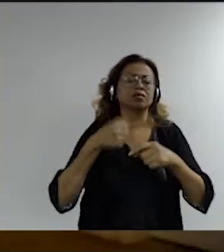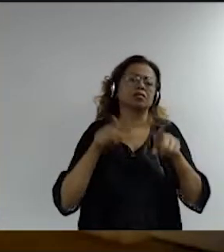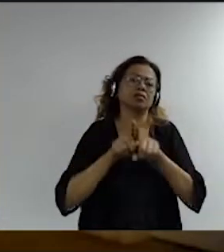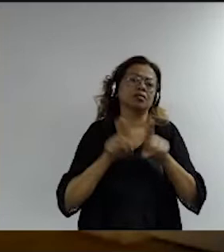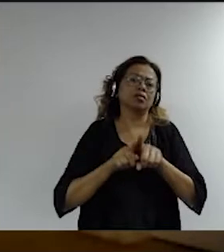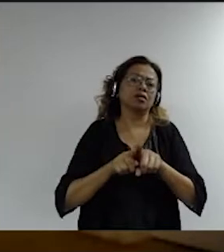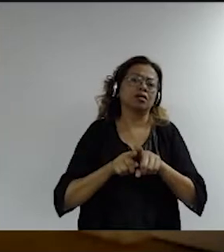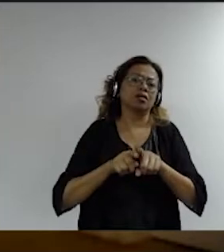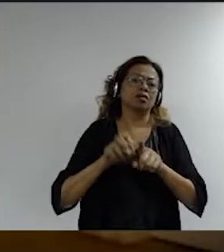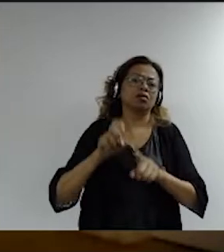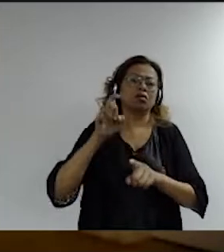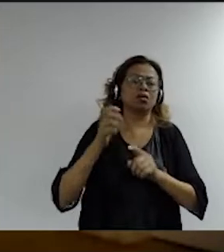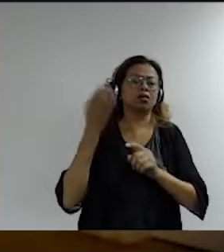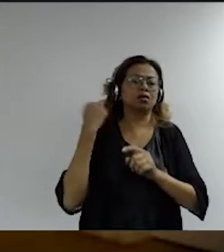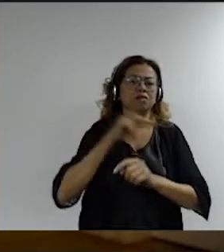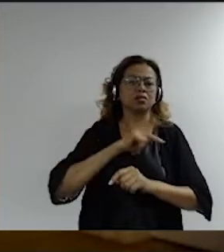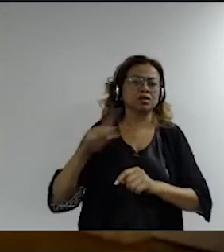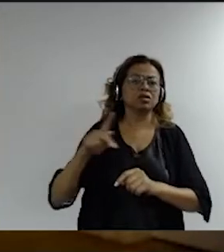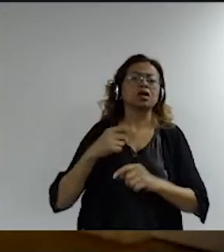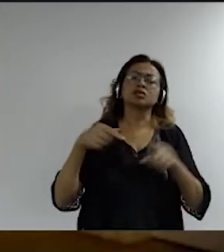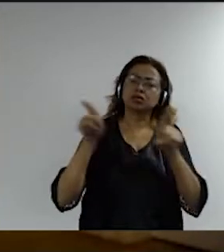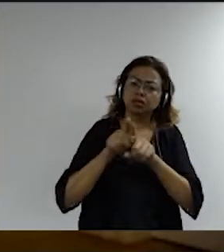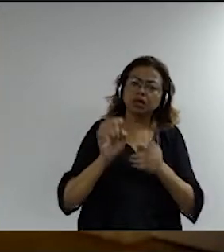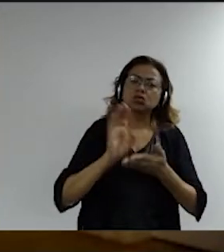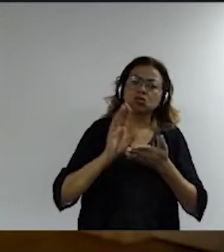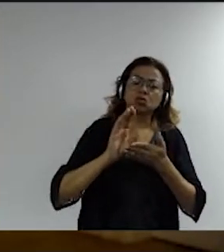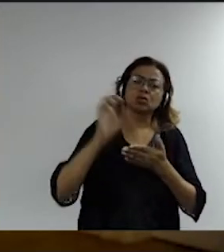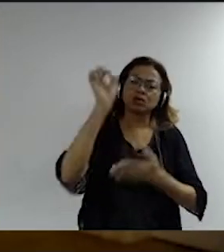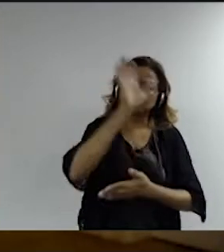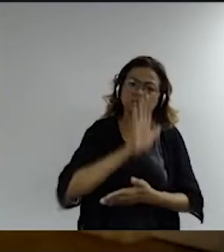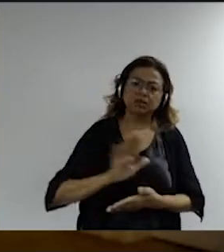ex-presidentes do Conselho Federal.